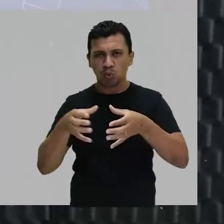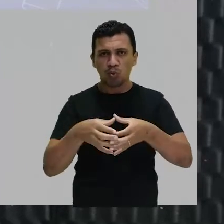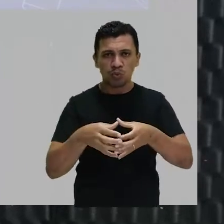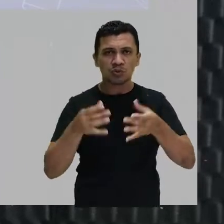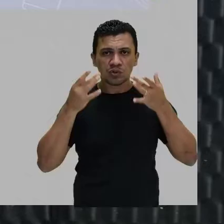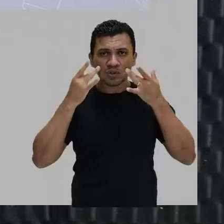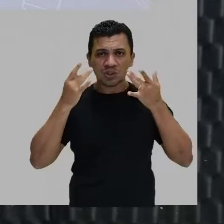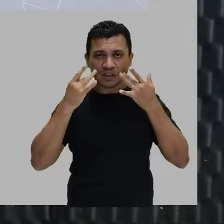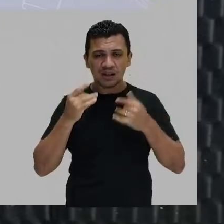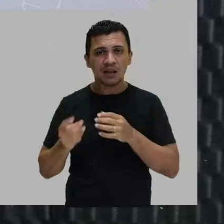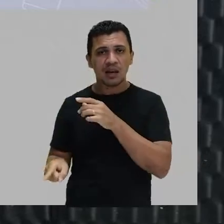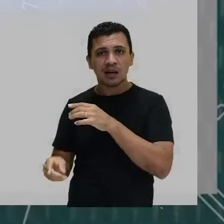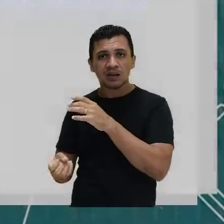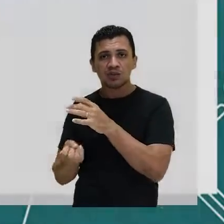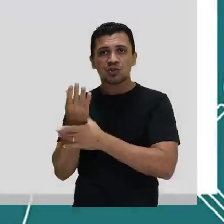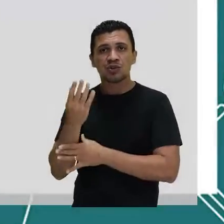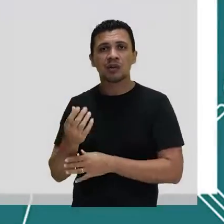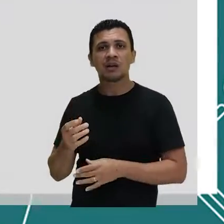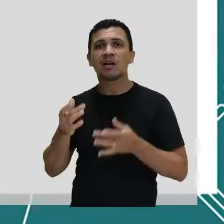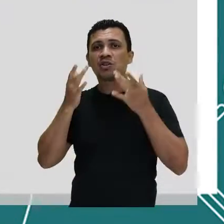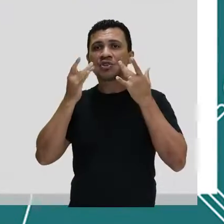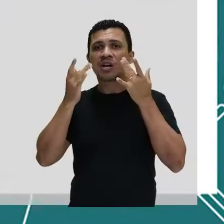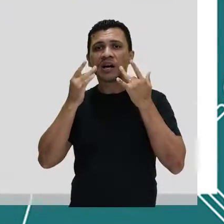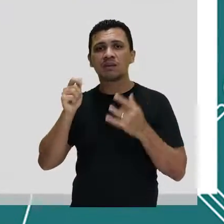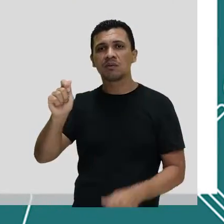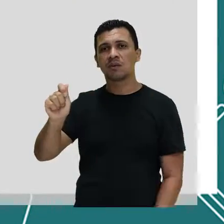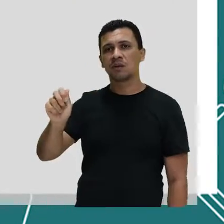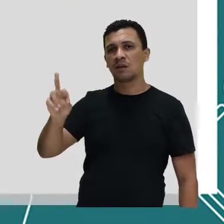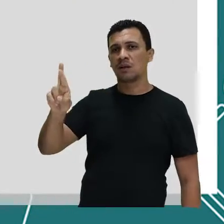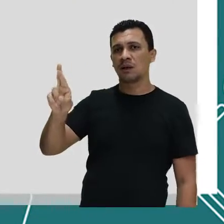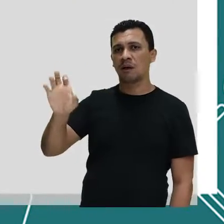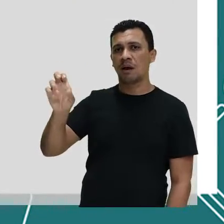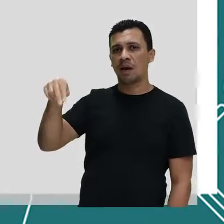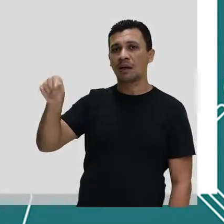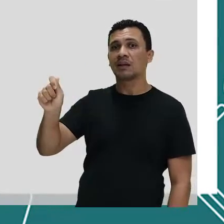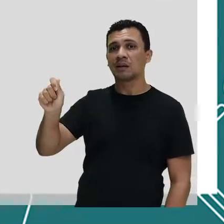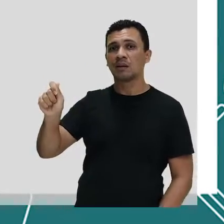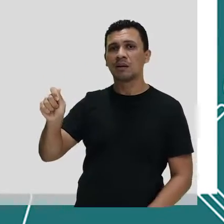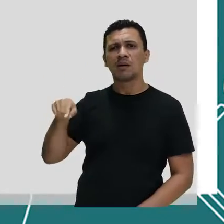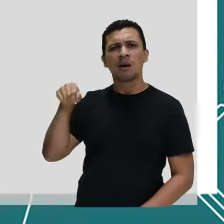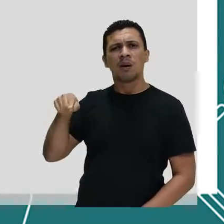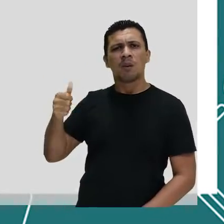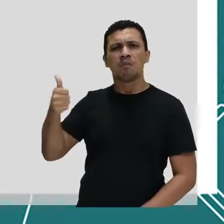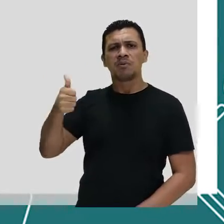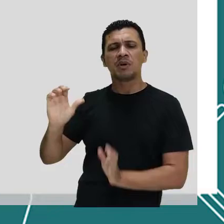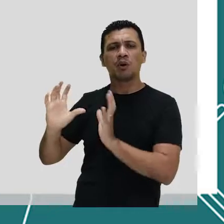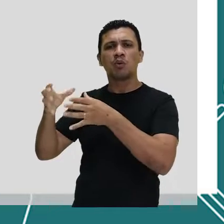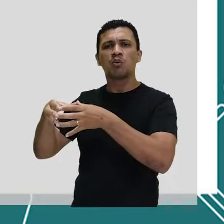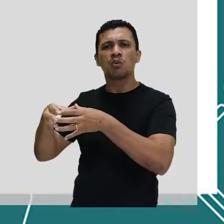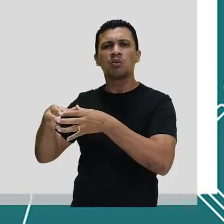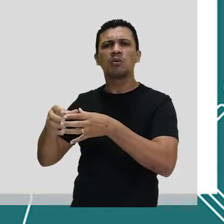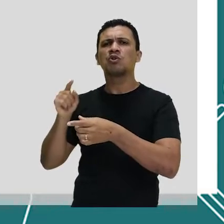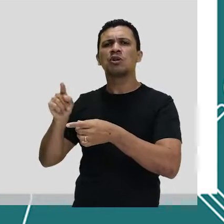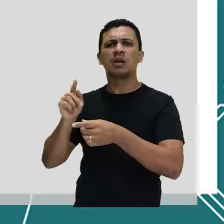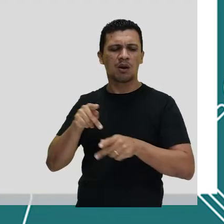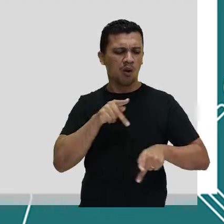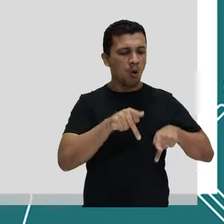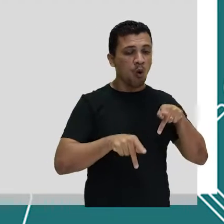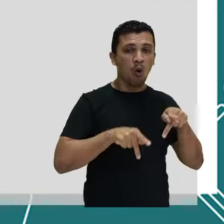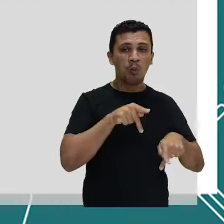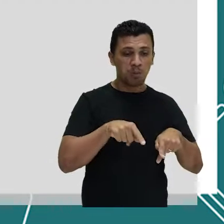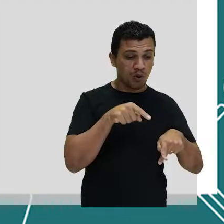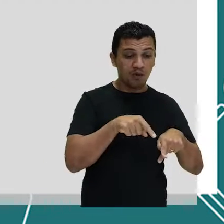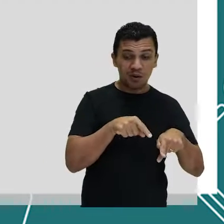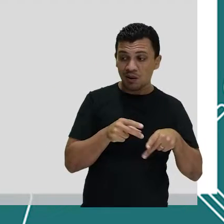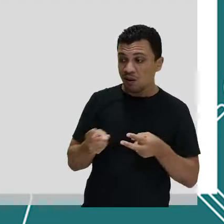o que a gente chama de teatro arena, que foi uma das primeiras companhias de teatro a fazer com que o povo se visse no palco. Até